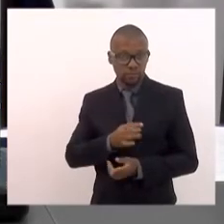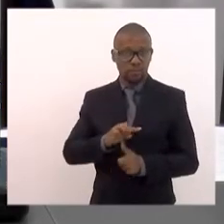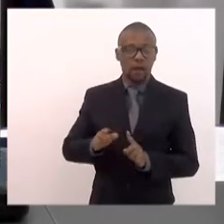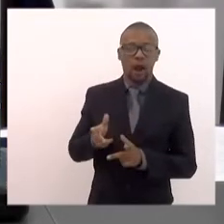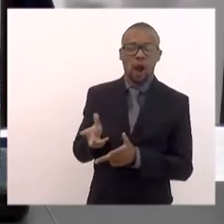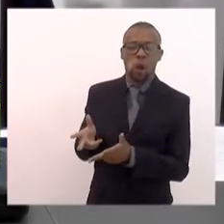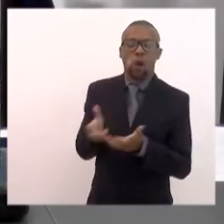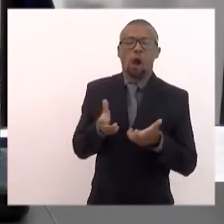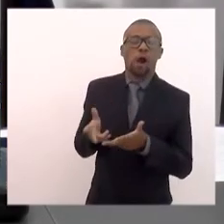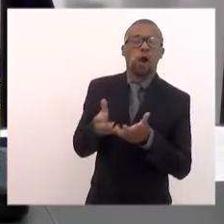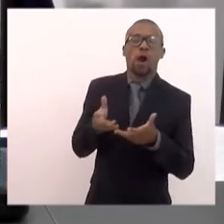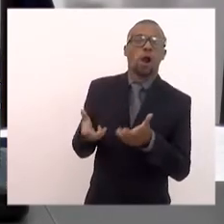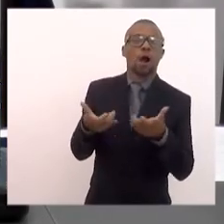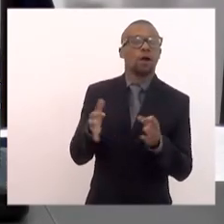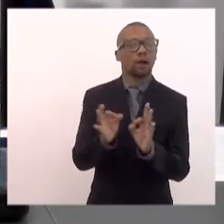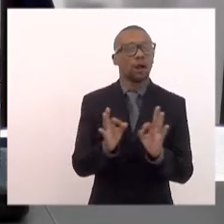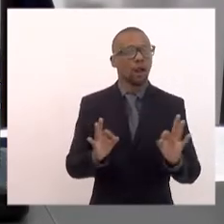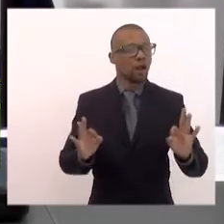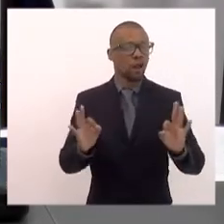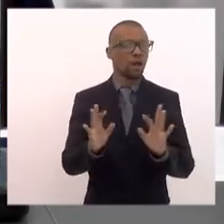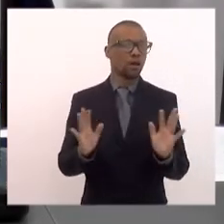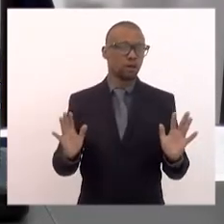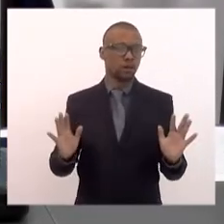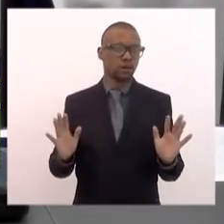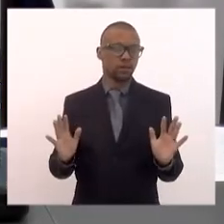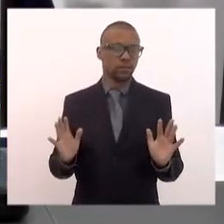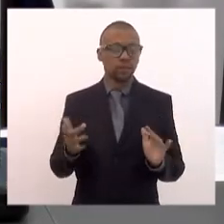né, quem consome esses produtos. Enfim, então,